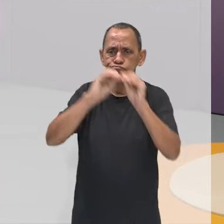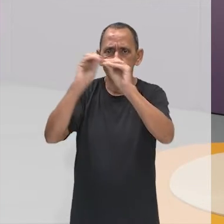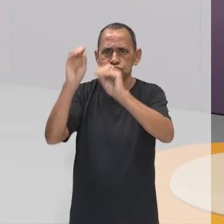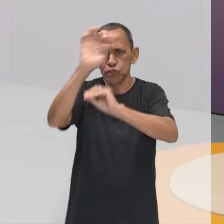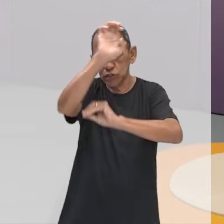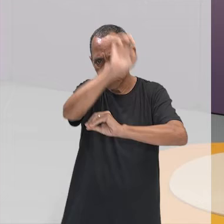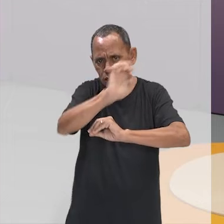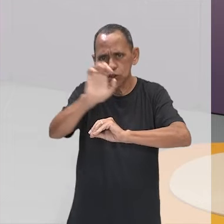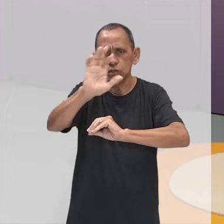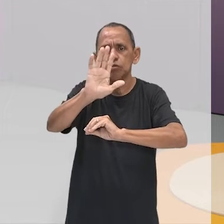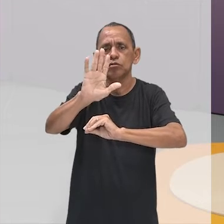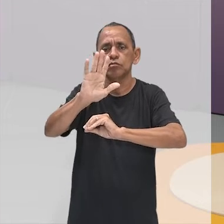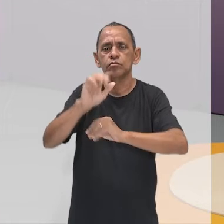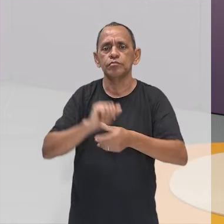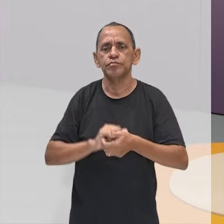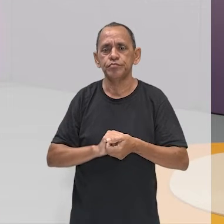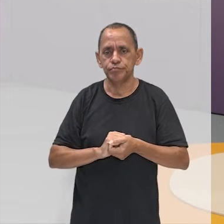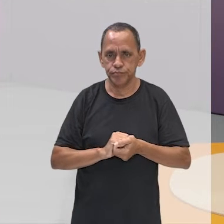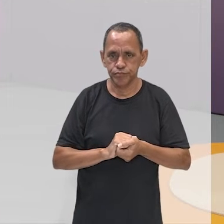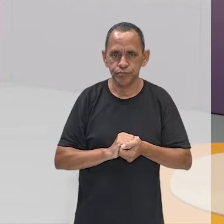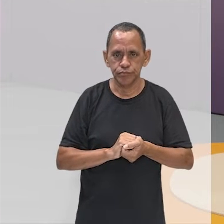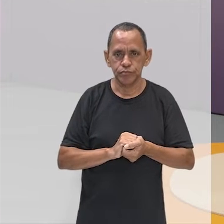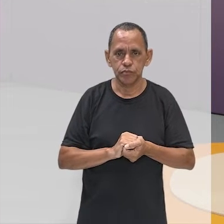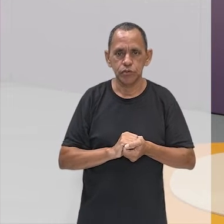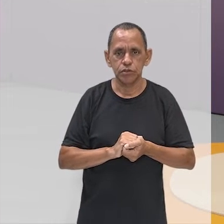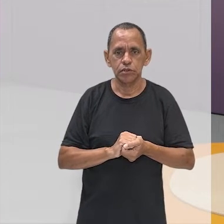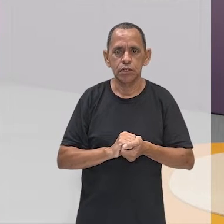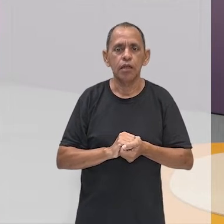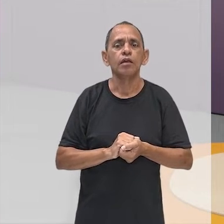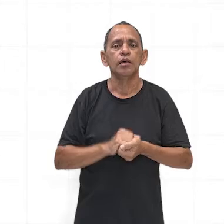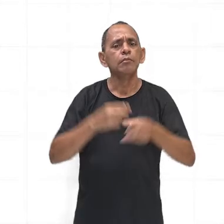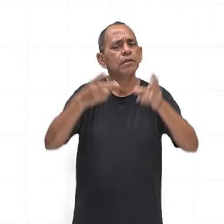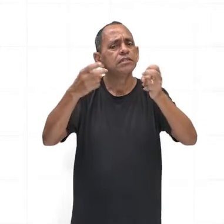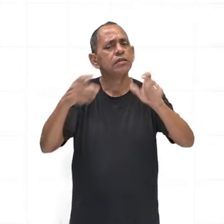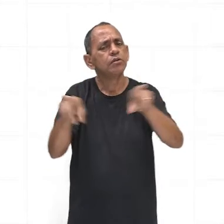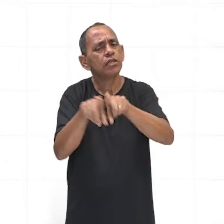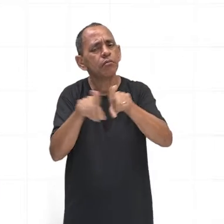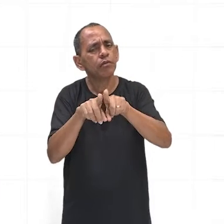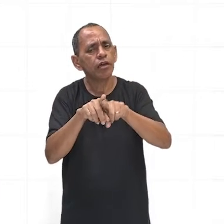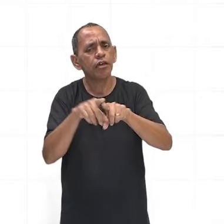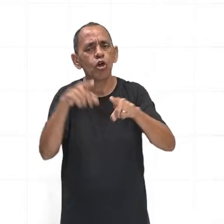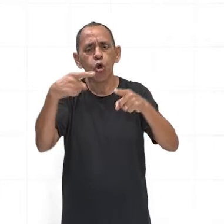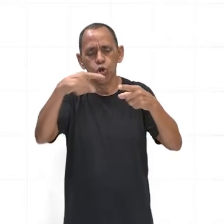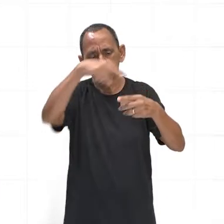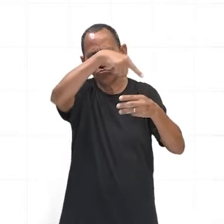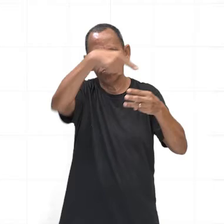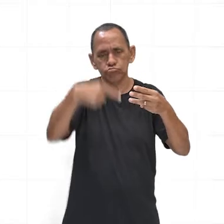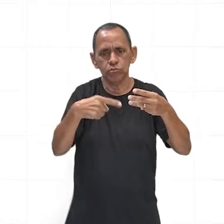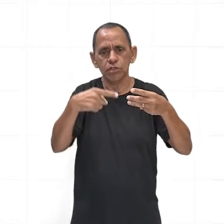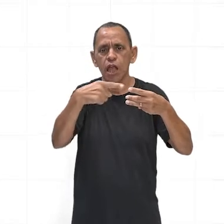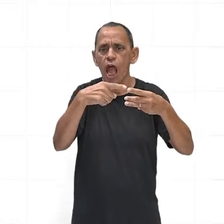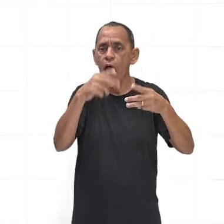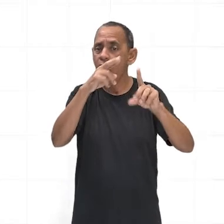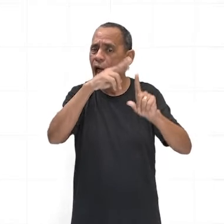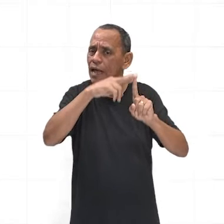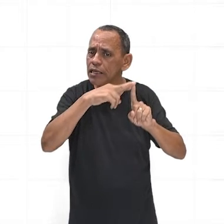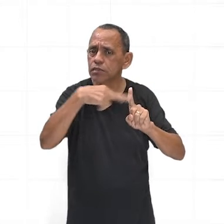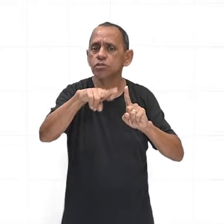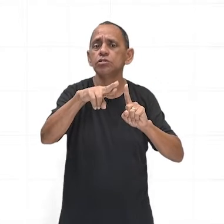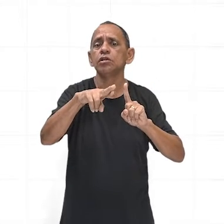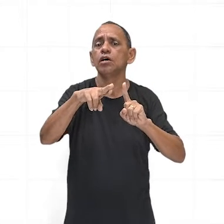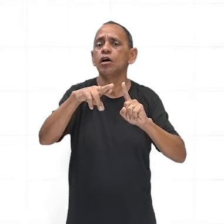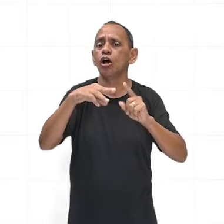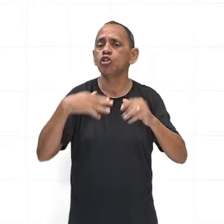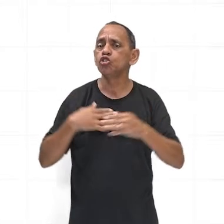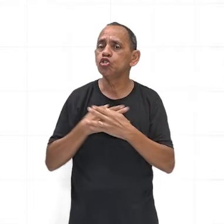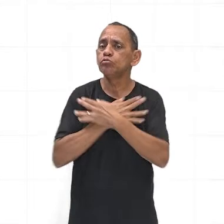só, vamos ver também aí a religião dos maias. Vamos entender aí a religião dos maias. Ó, os maias,